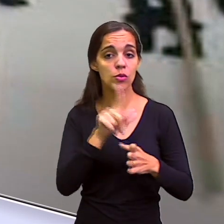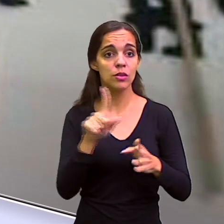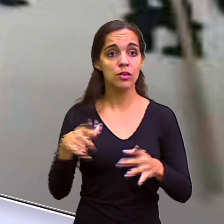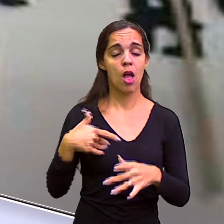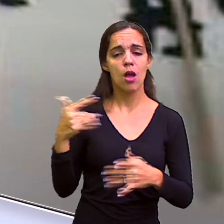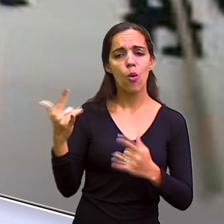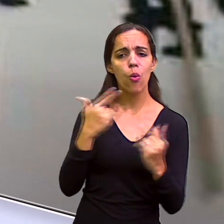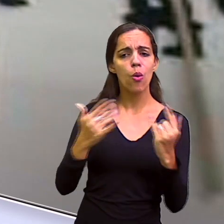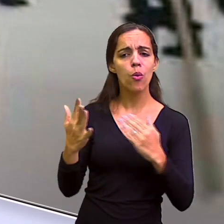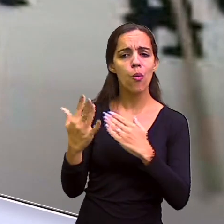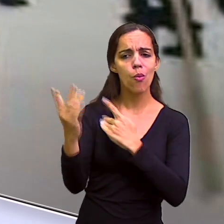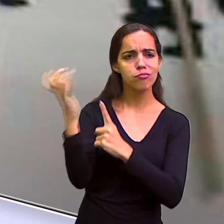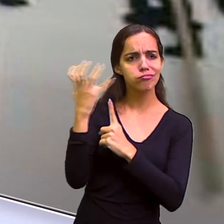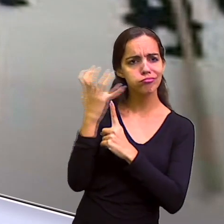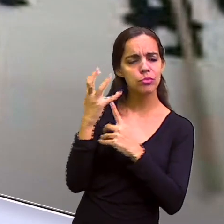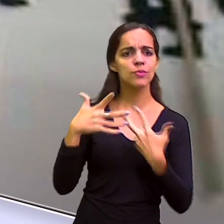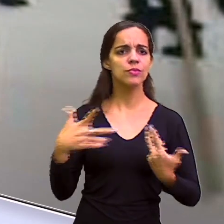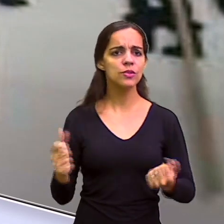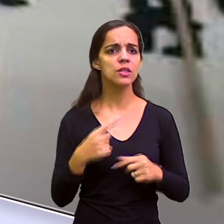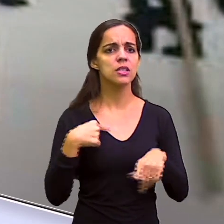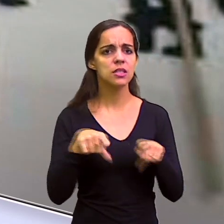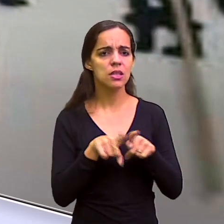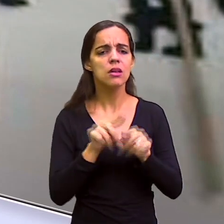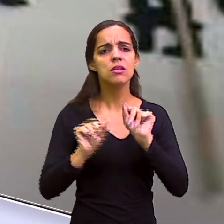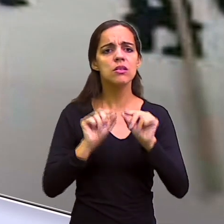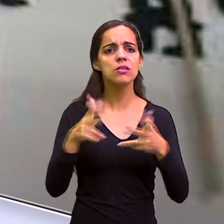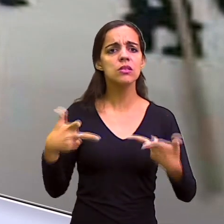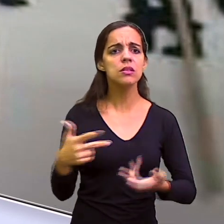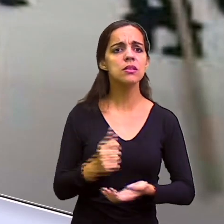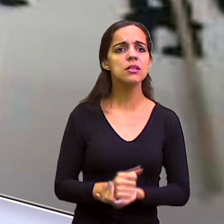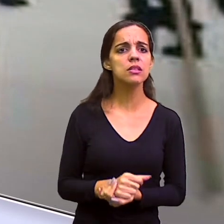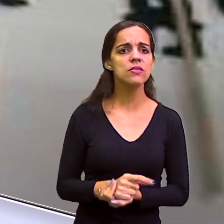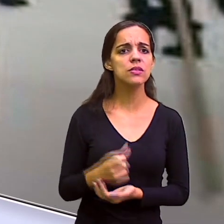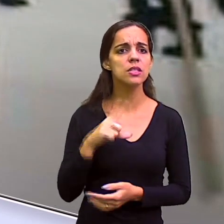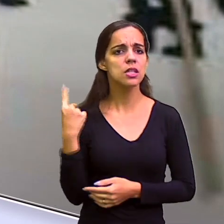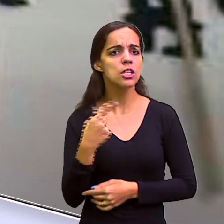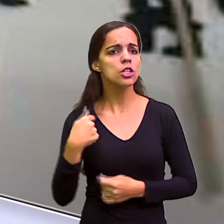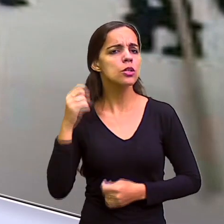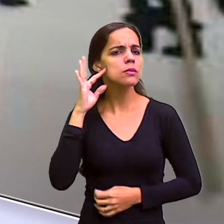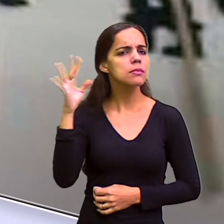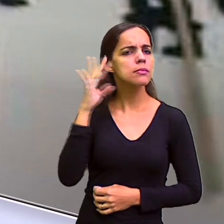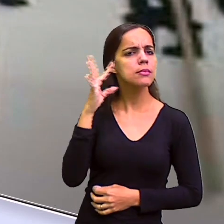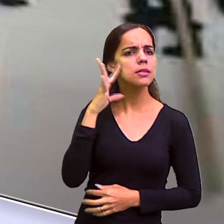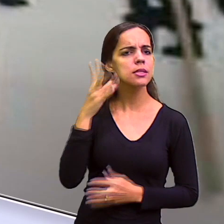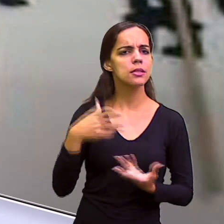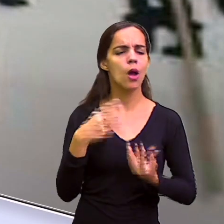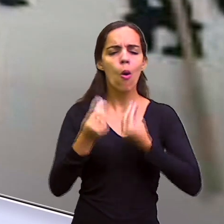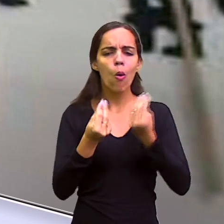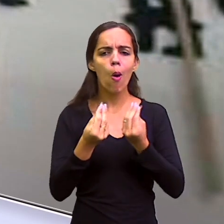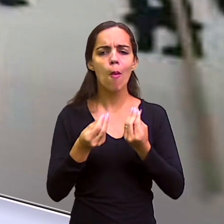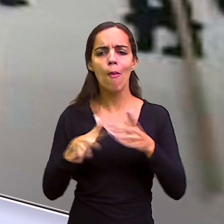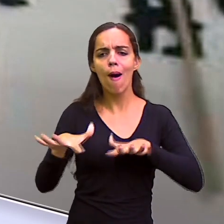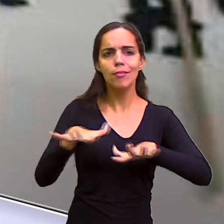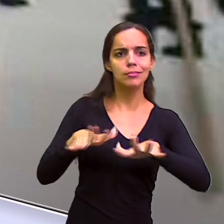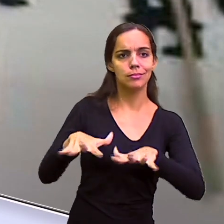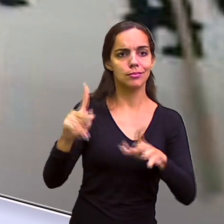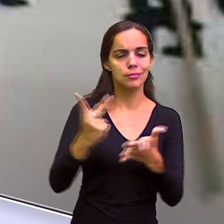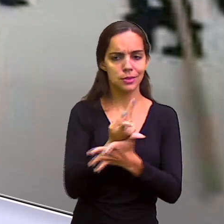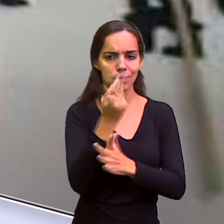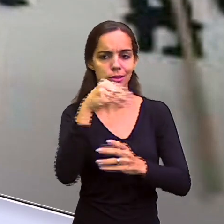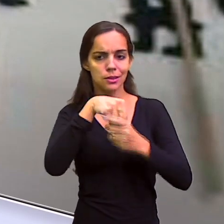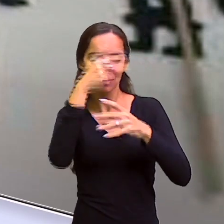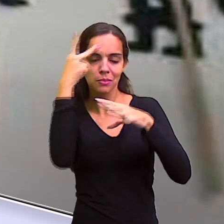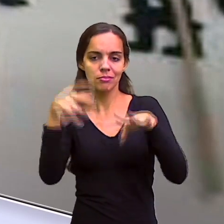e planejada pelo sombrista. Isso quer dizer que o sombrista deve pensar em toda a composição visual do